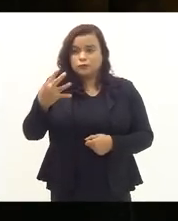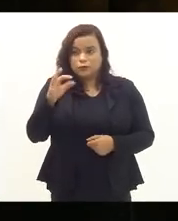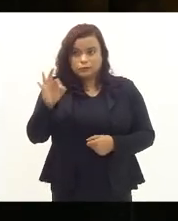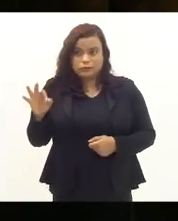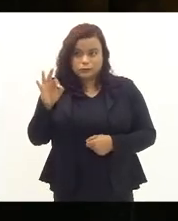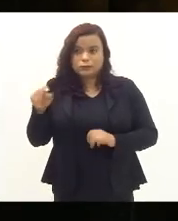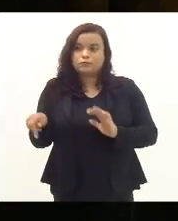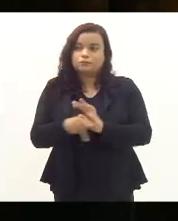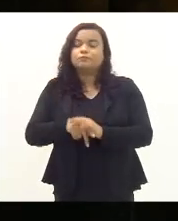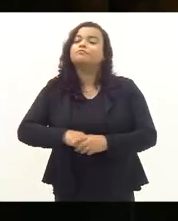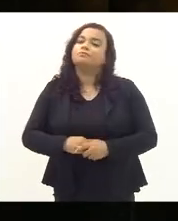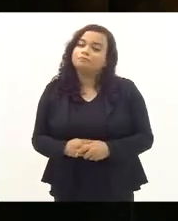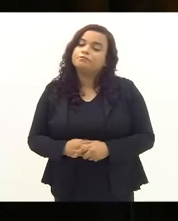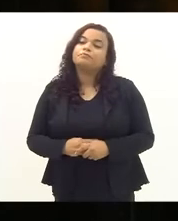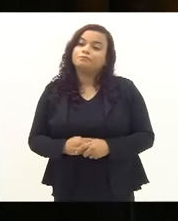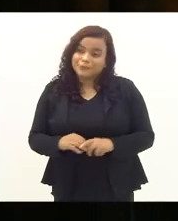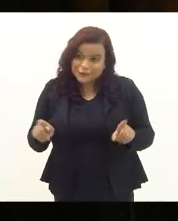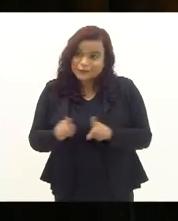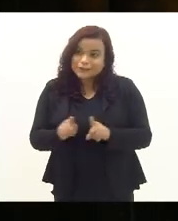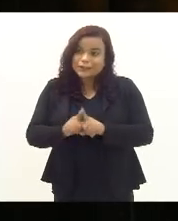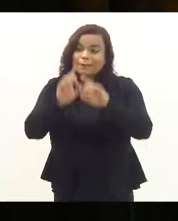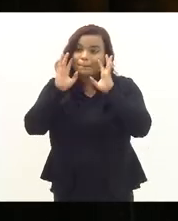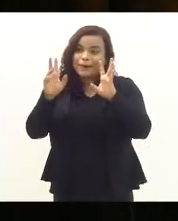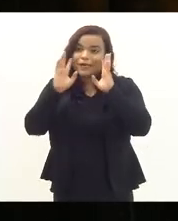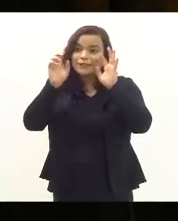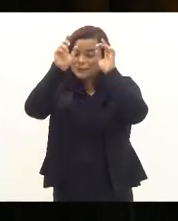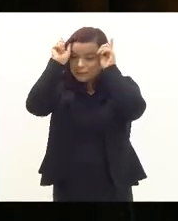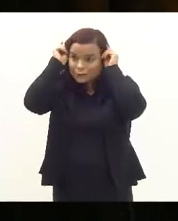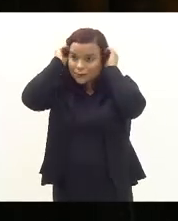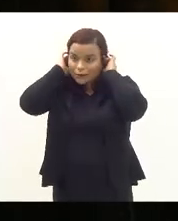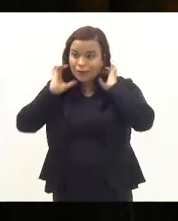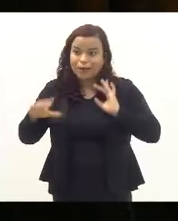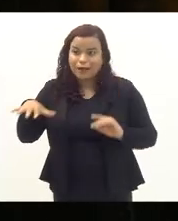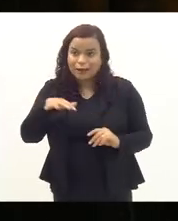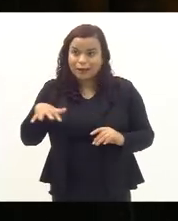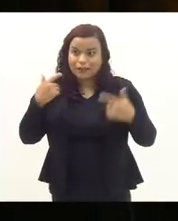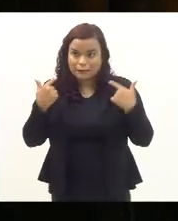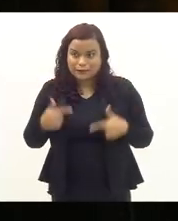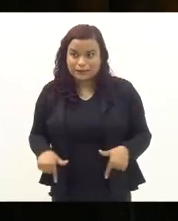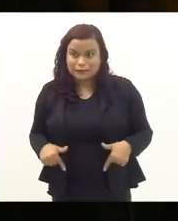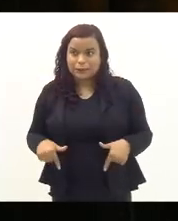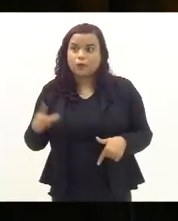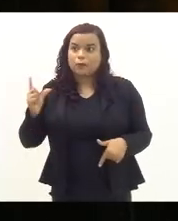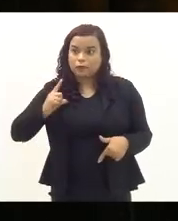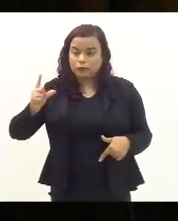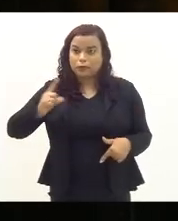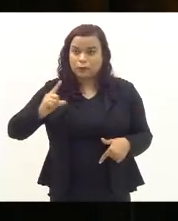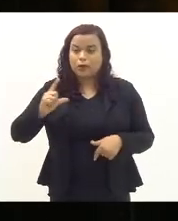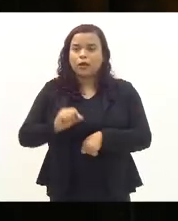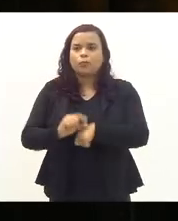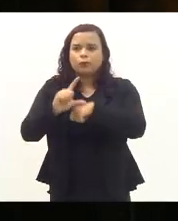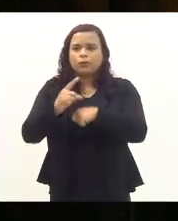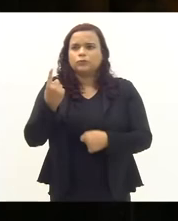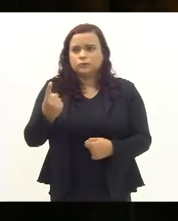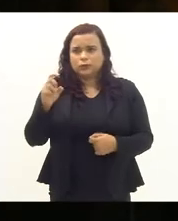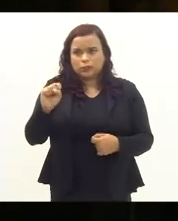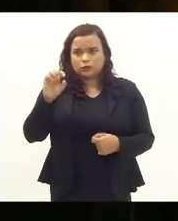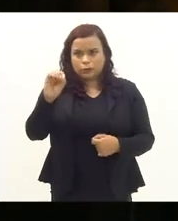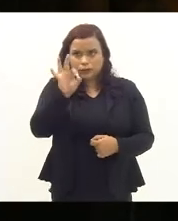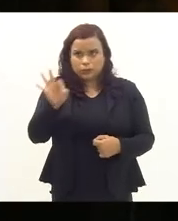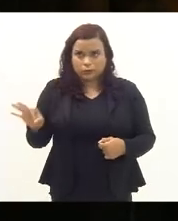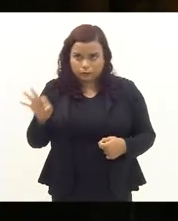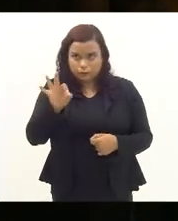cento e considerando apenas o segmento isenção a um aumento de cento e oitenta por cento